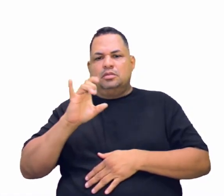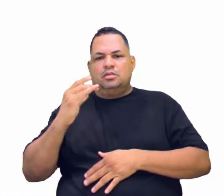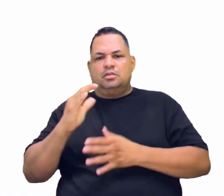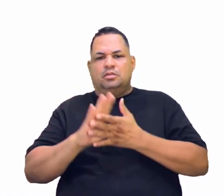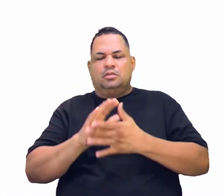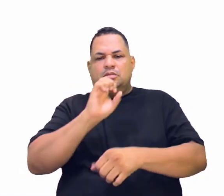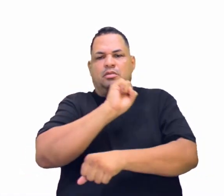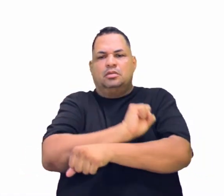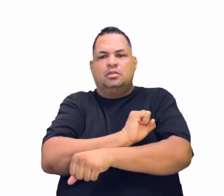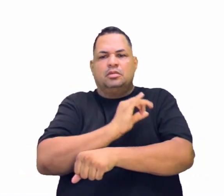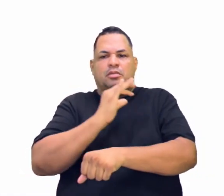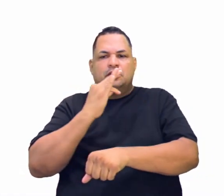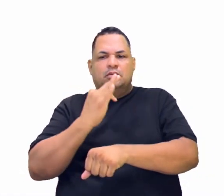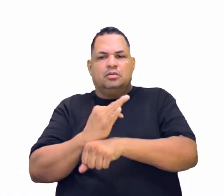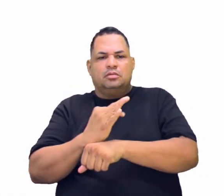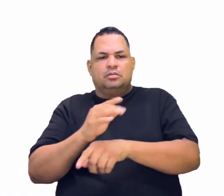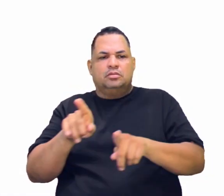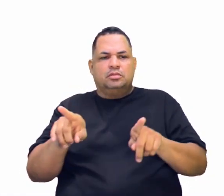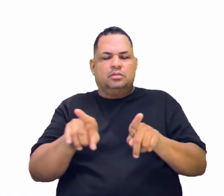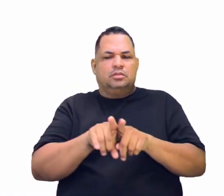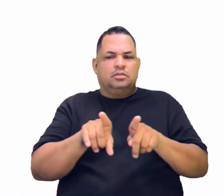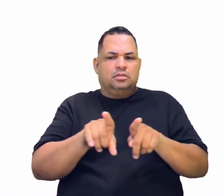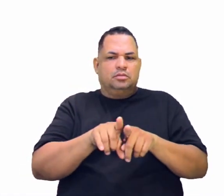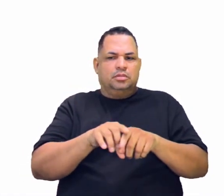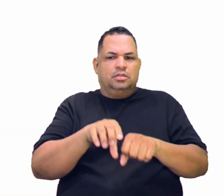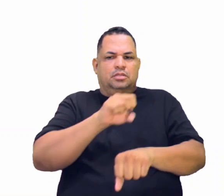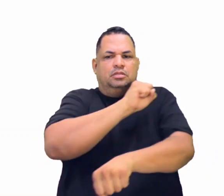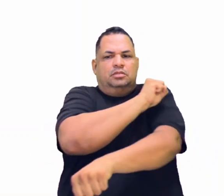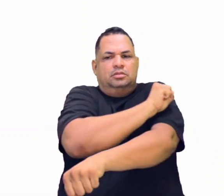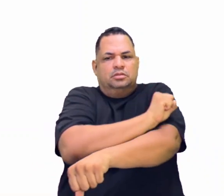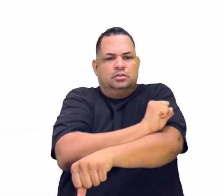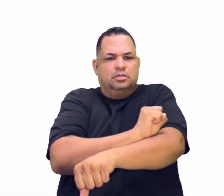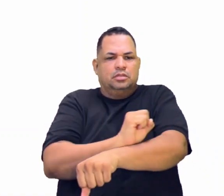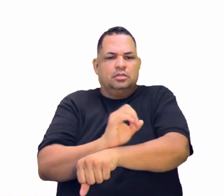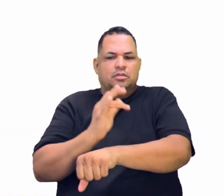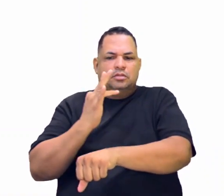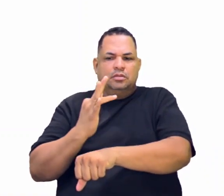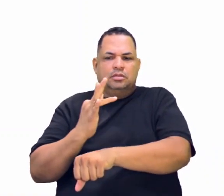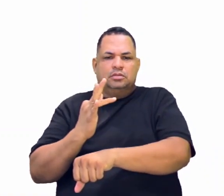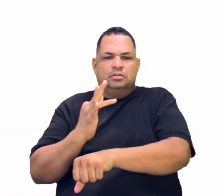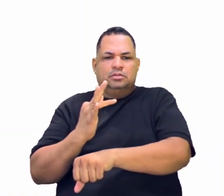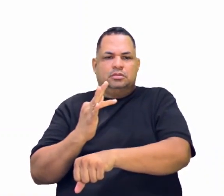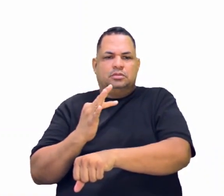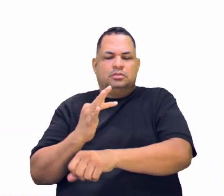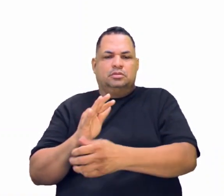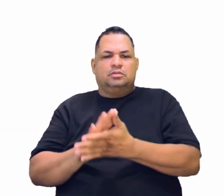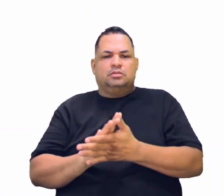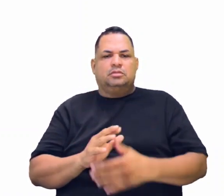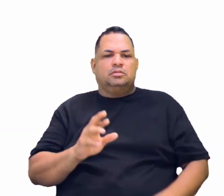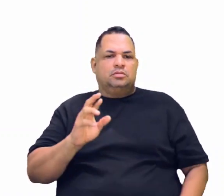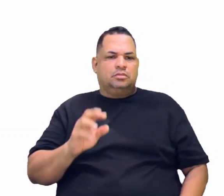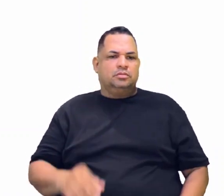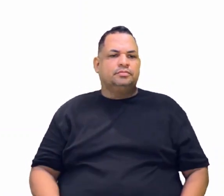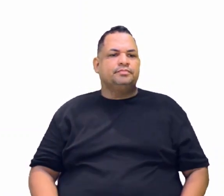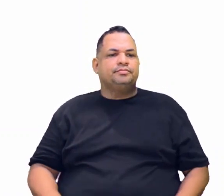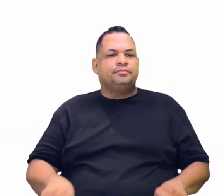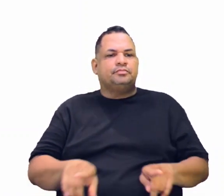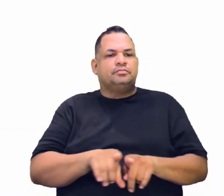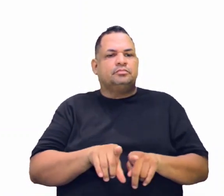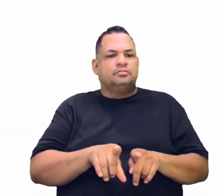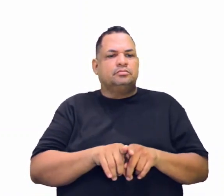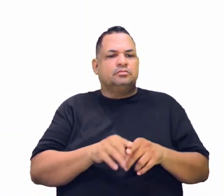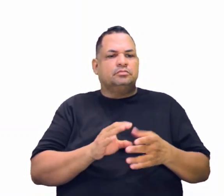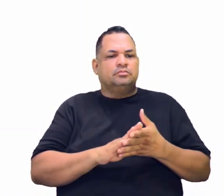Oeste e São Francisco do Guaporé. Olha só o tipo de armadilha. Aí,